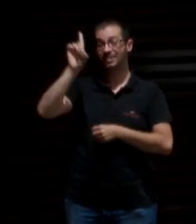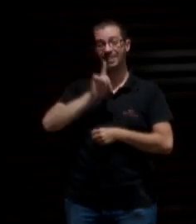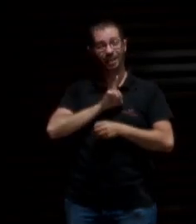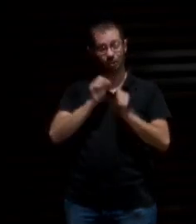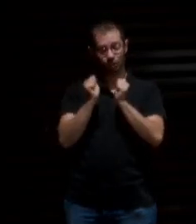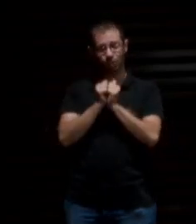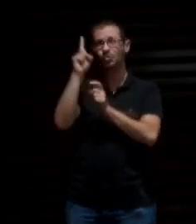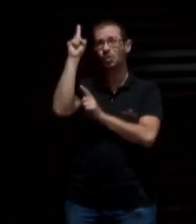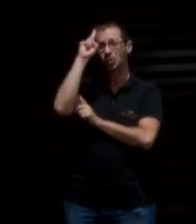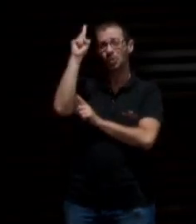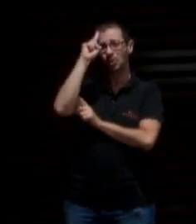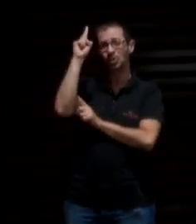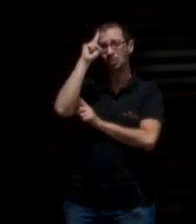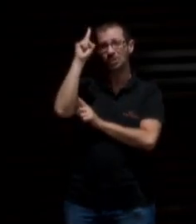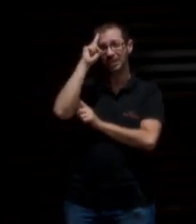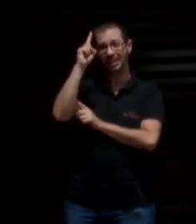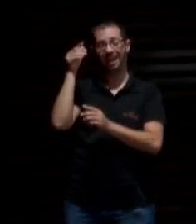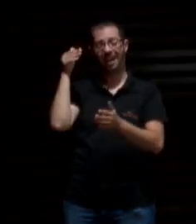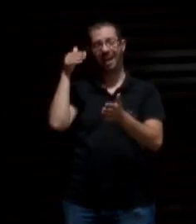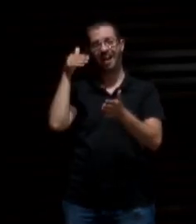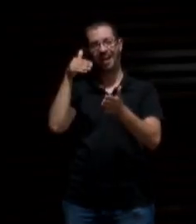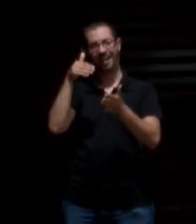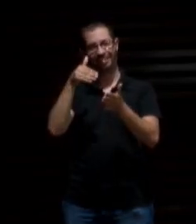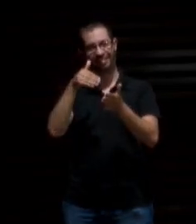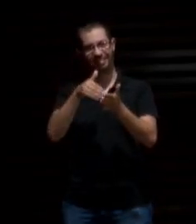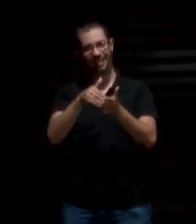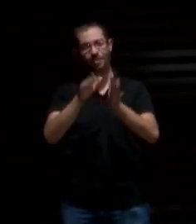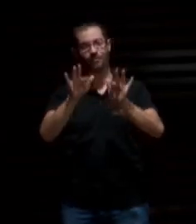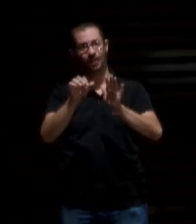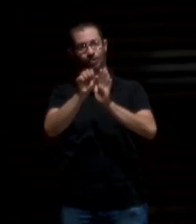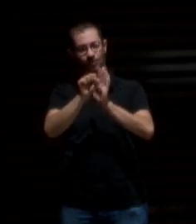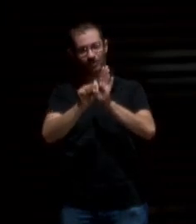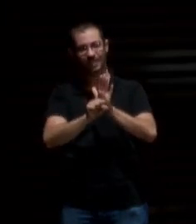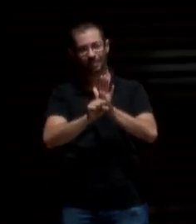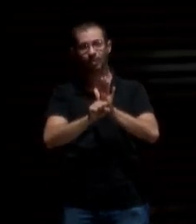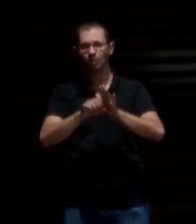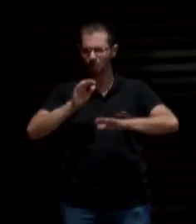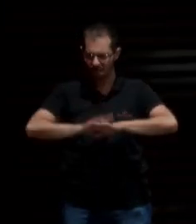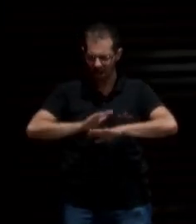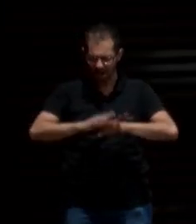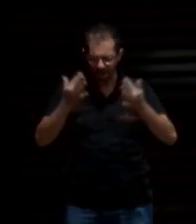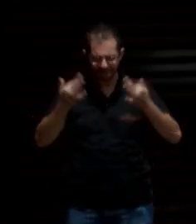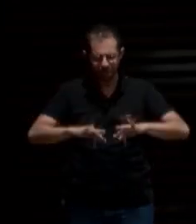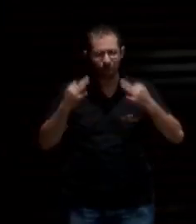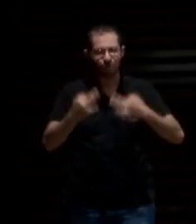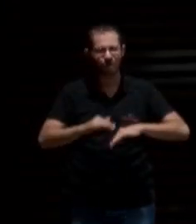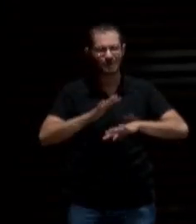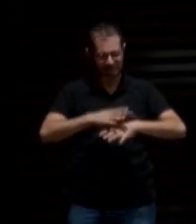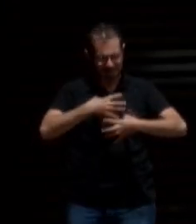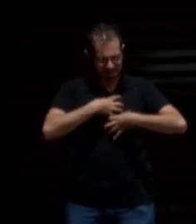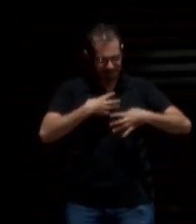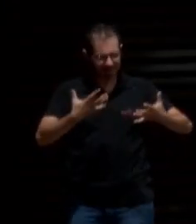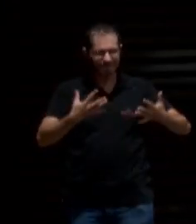dias, até a consumação do século. E quanto maior a dor, maior você experimenta a glória do